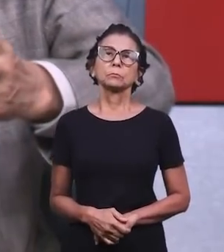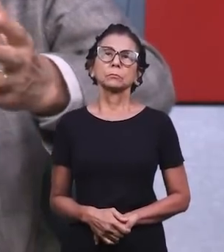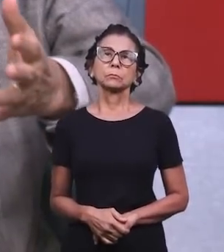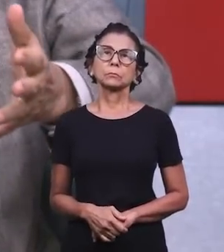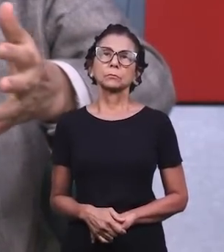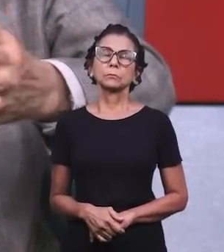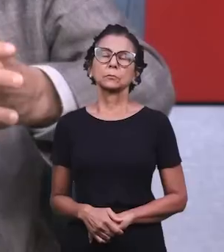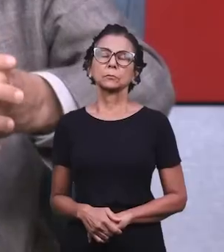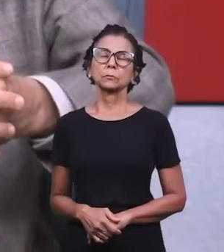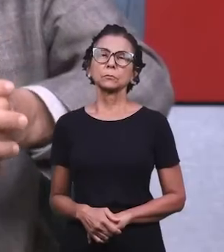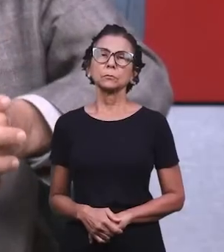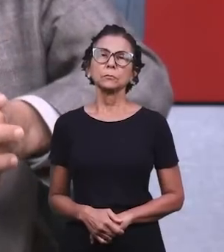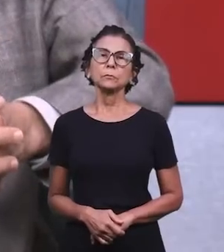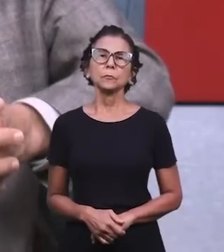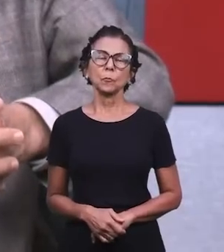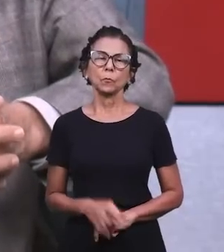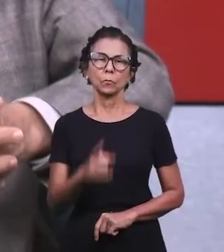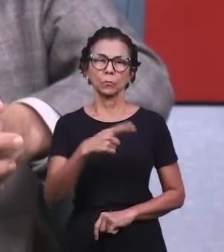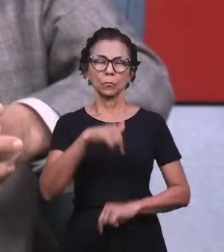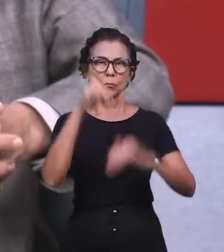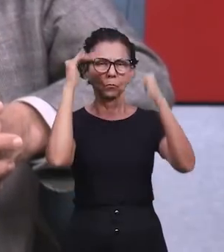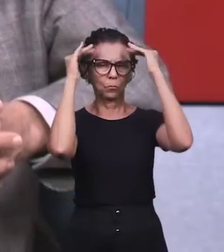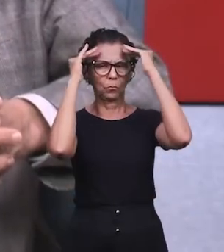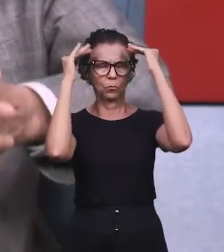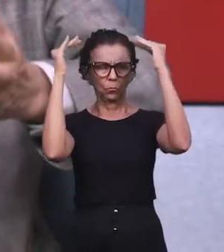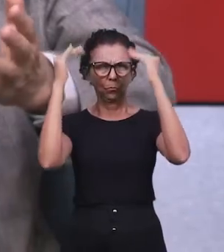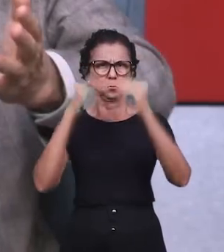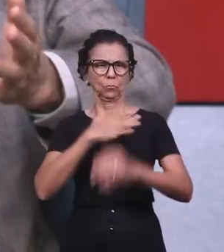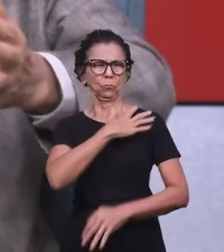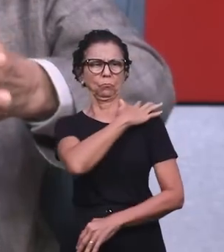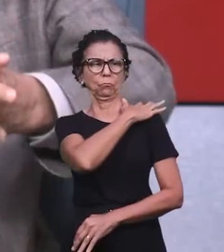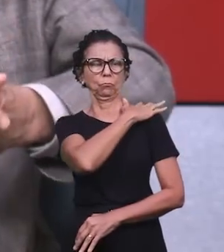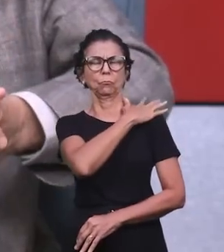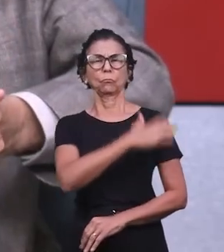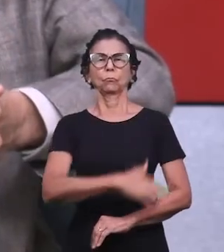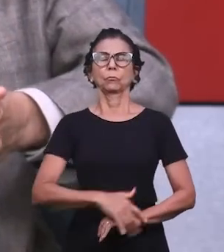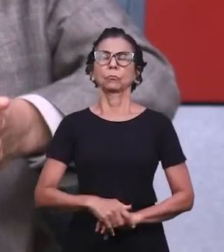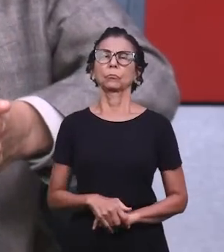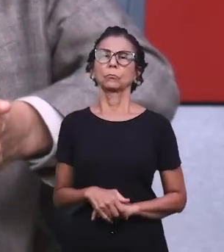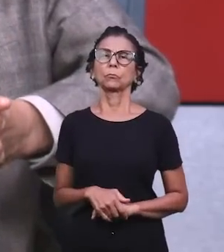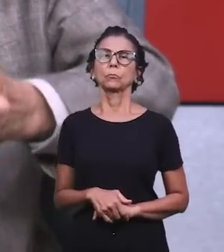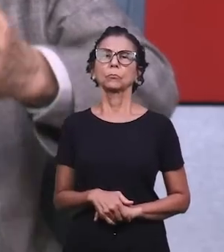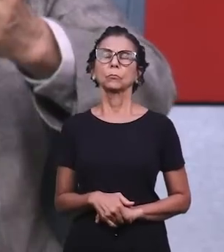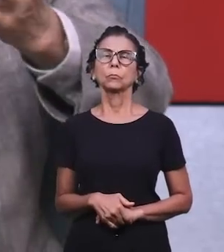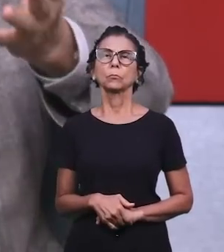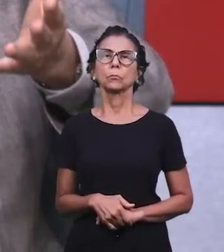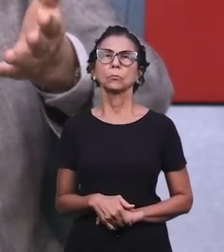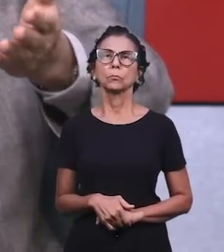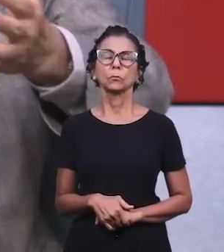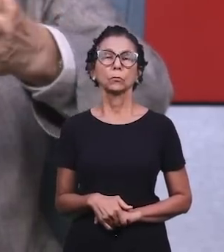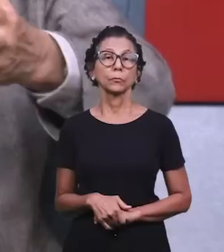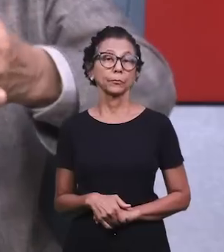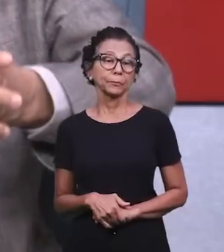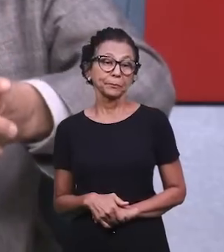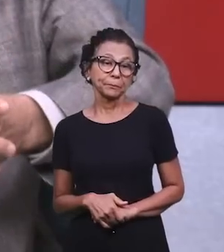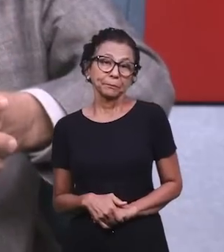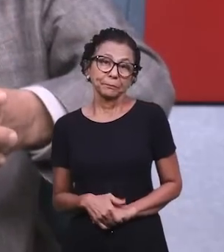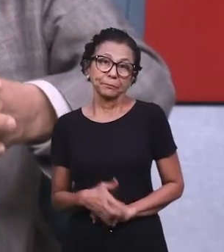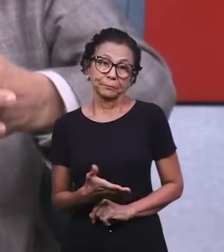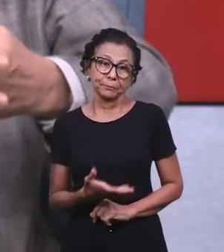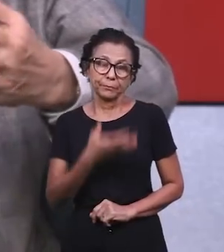né, respeitado. E esse homem, mesmo, né, toda